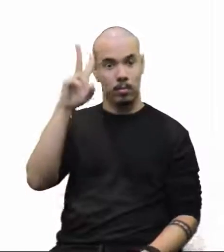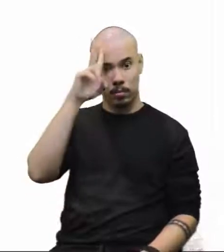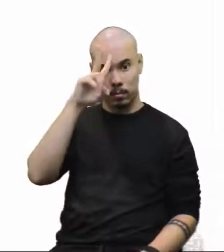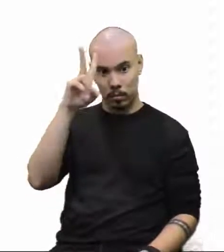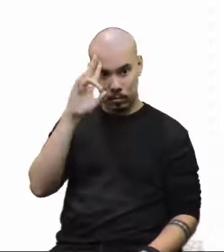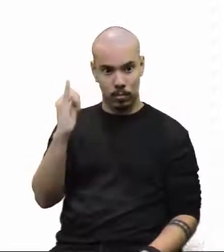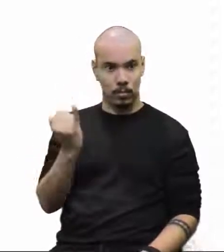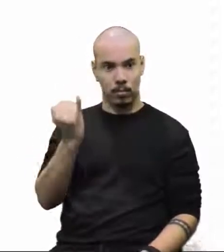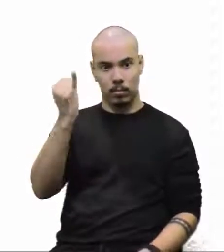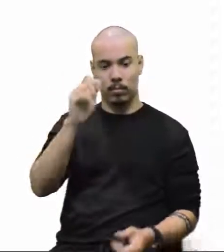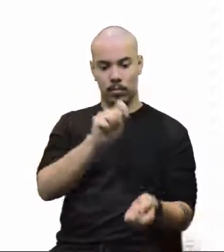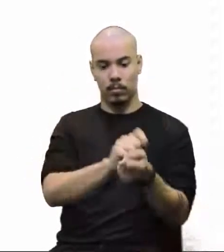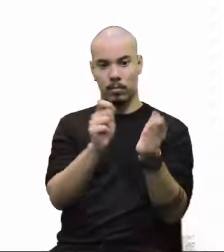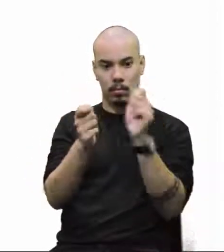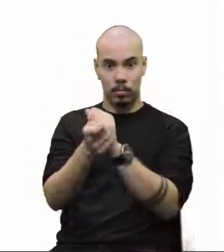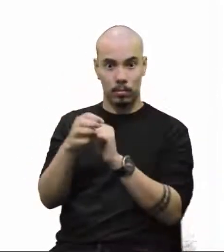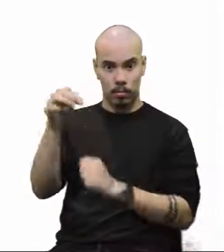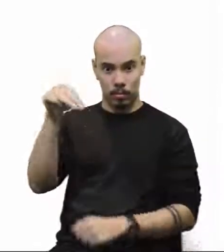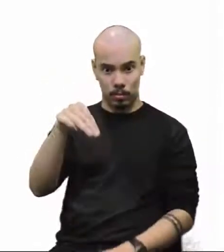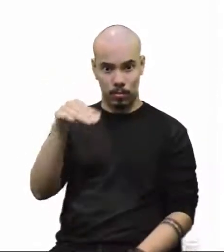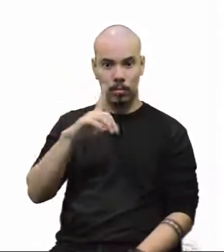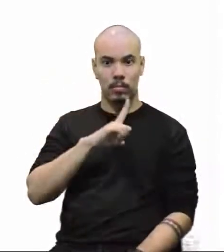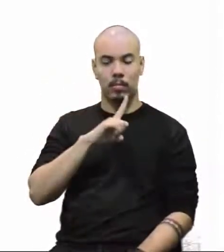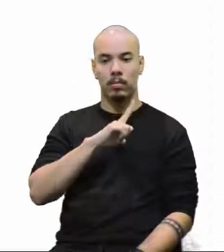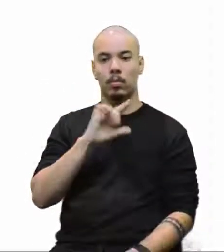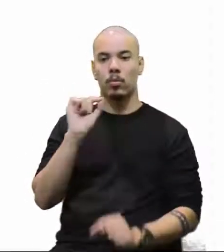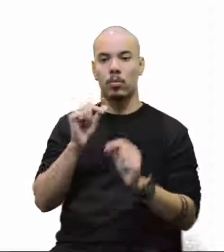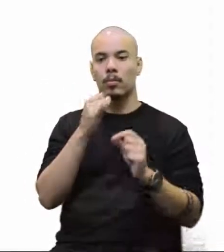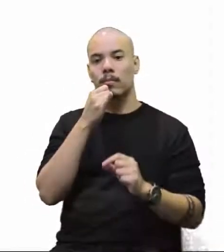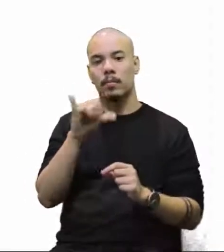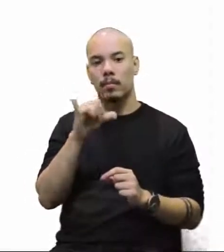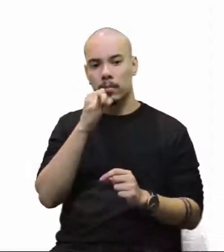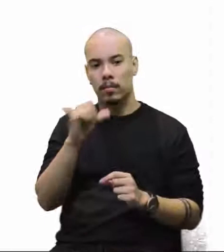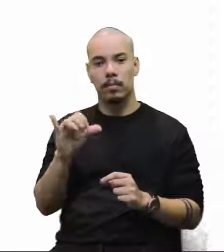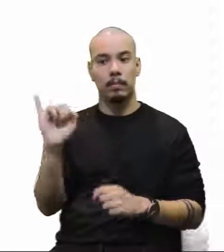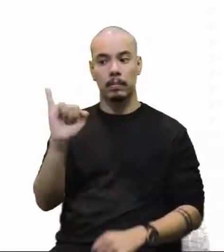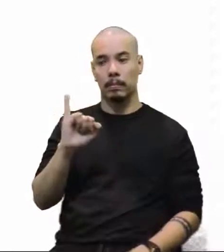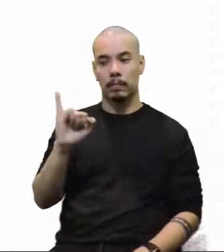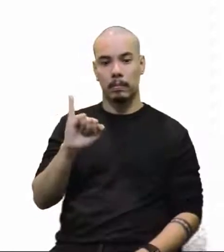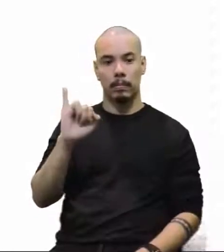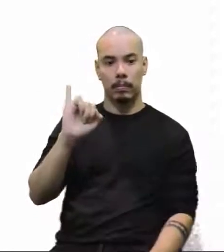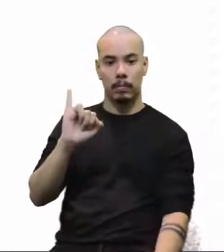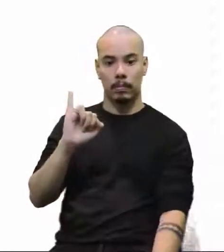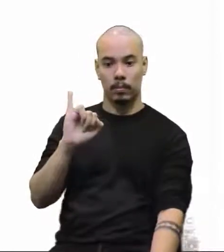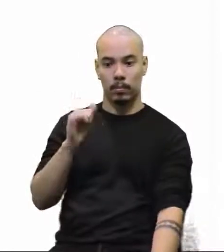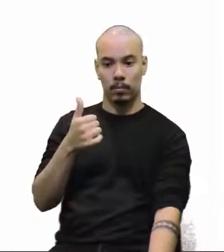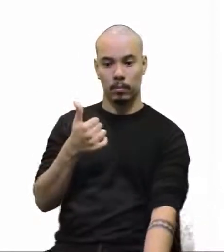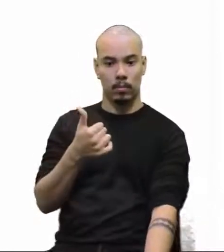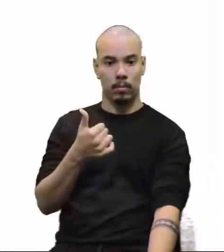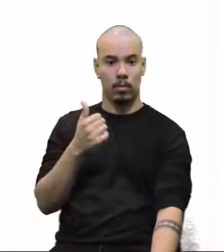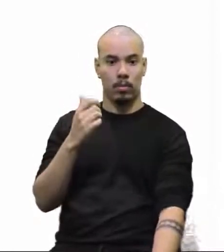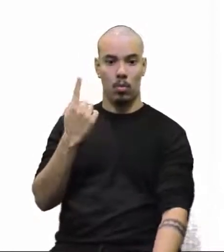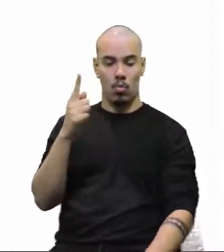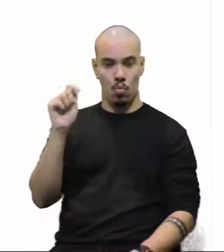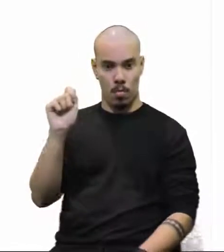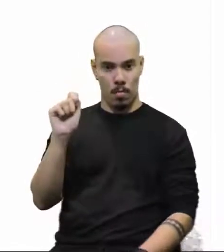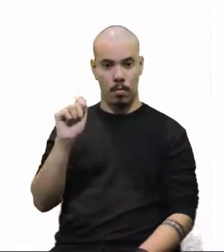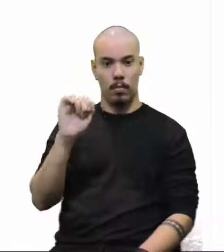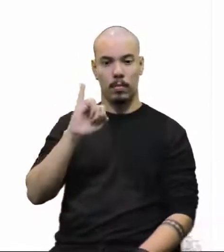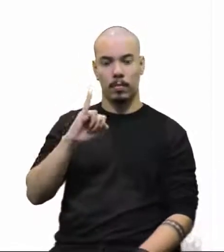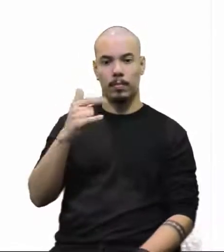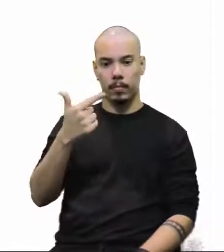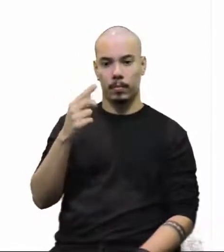em metros, né? Sim. São percorridos por correntes elétricas de intensidade. No I1, 1 amperes e